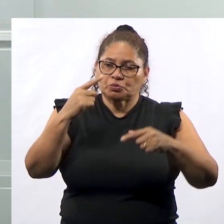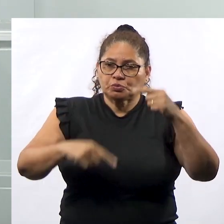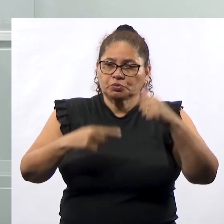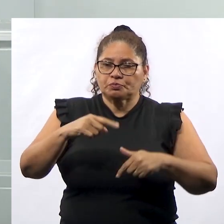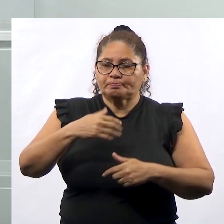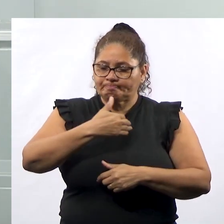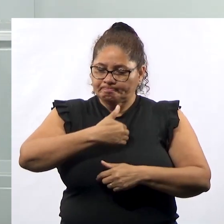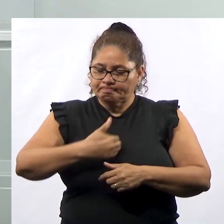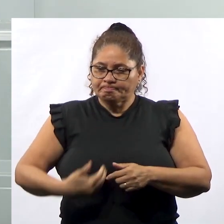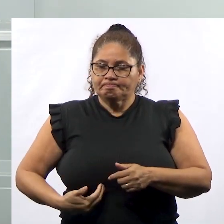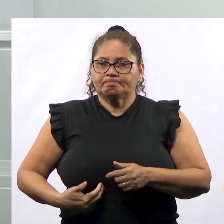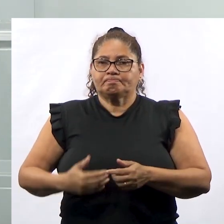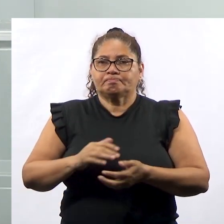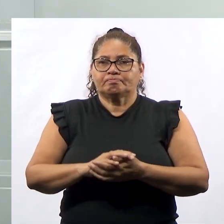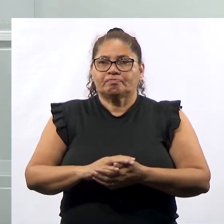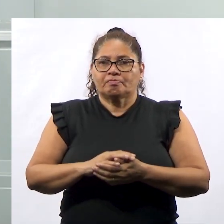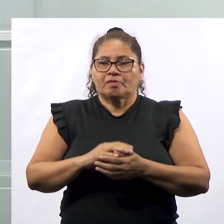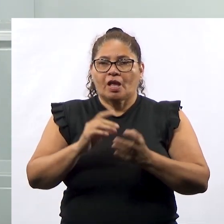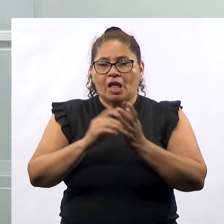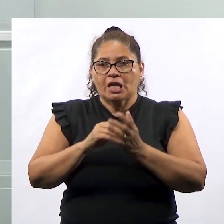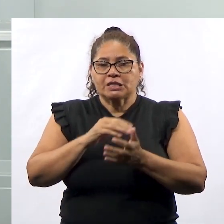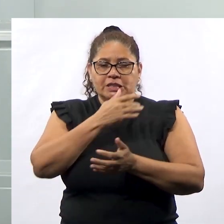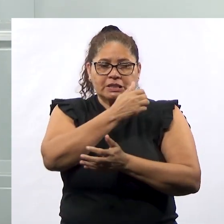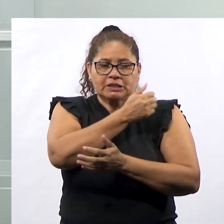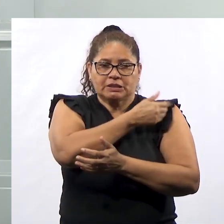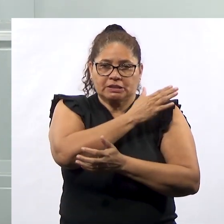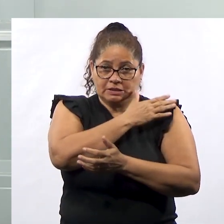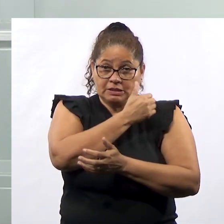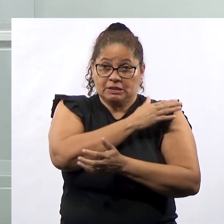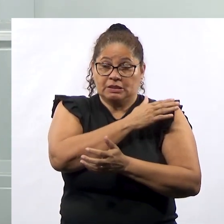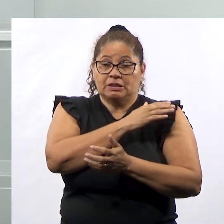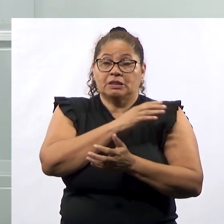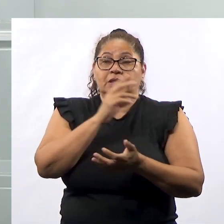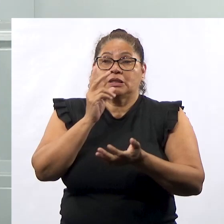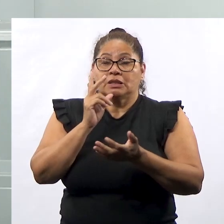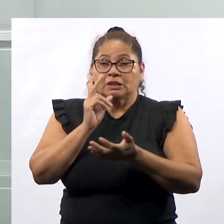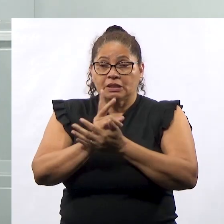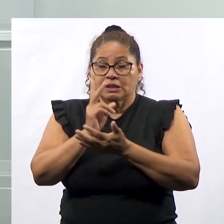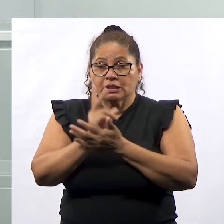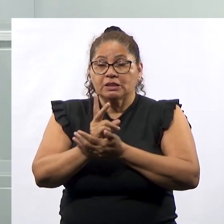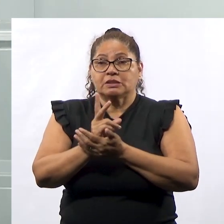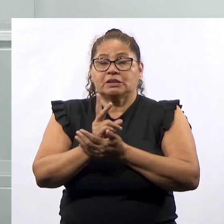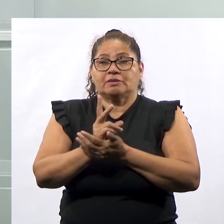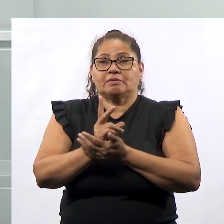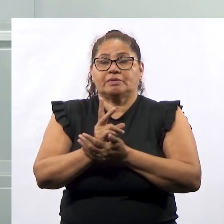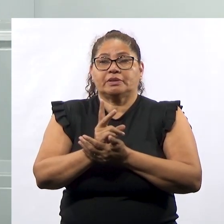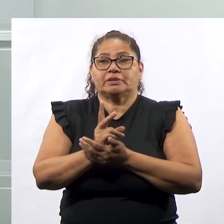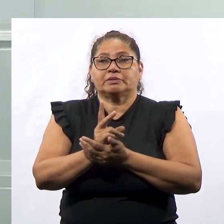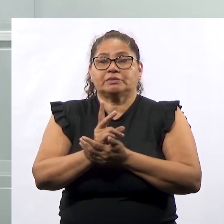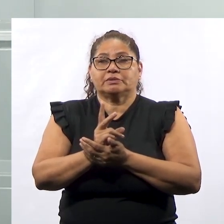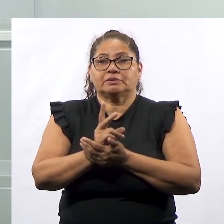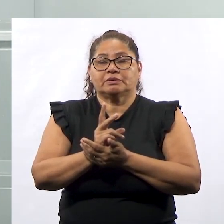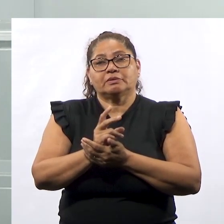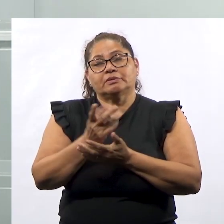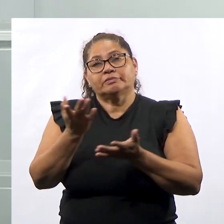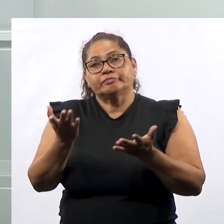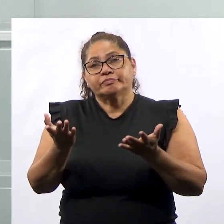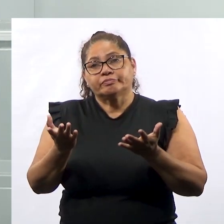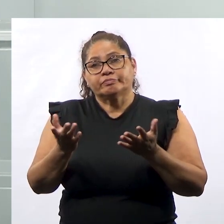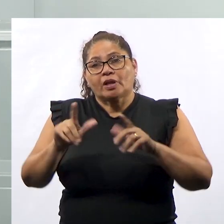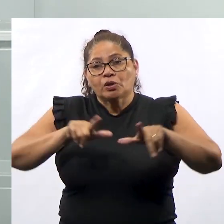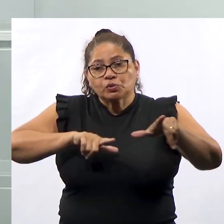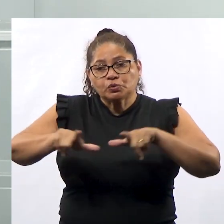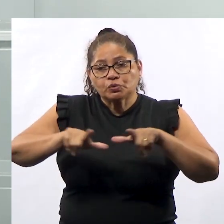políticas étnico-raciais já estariam vigorando de forma plena. Então, há sim